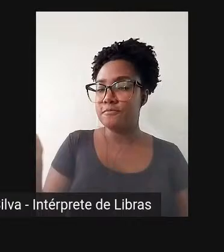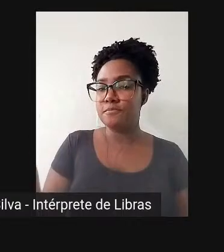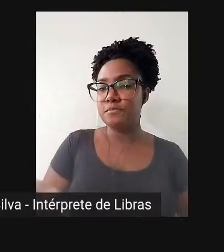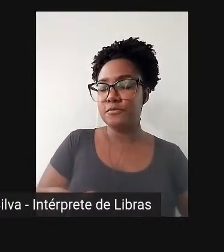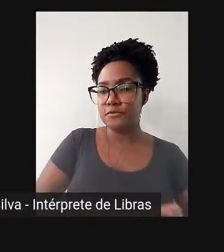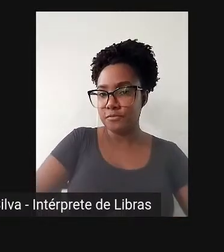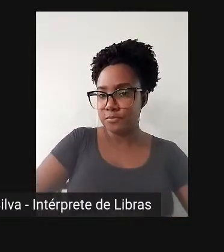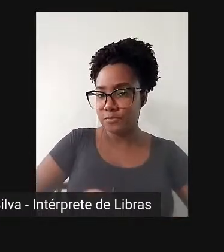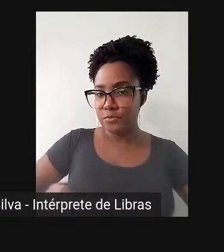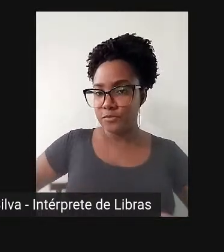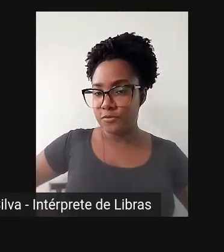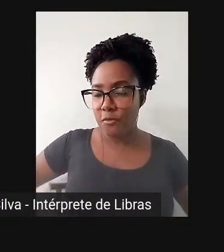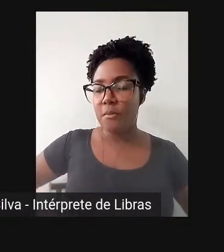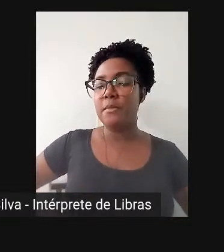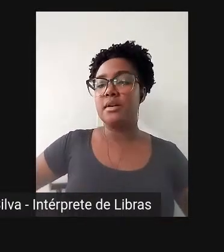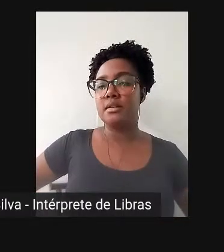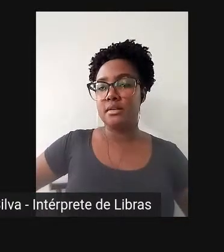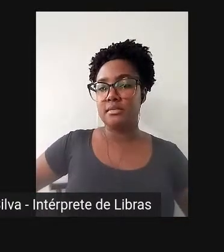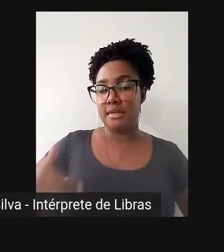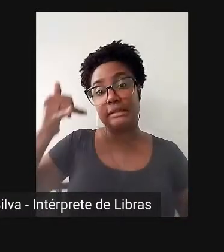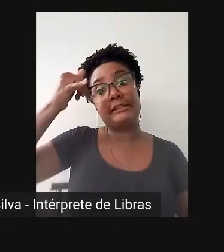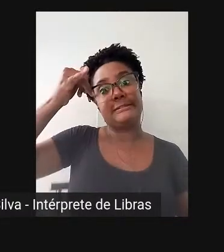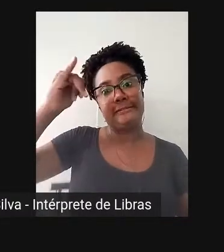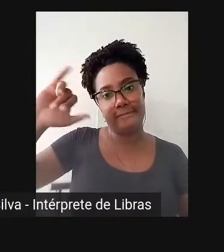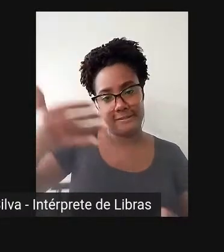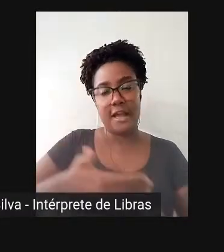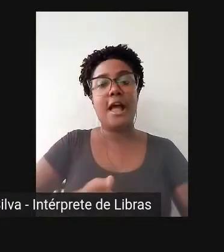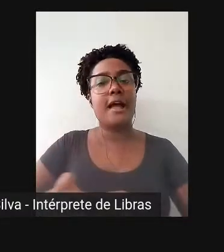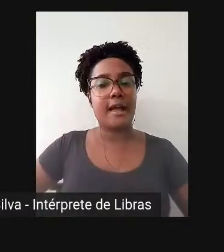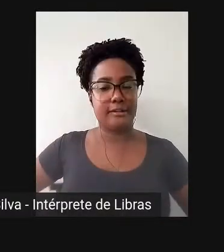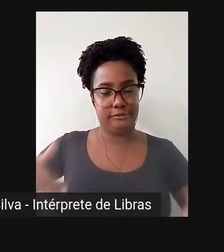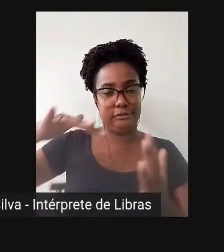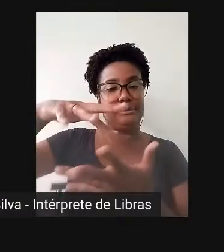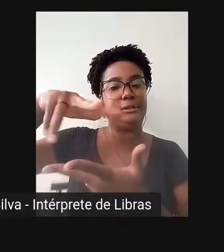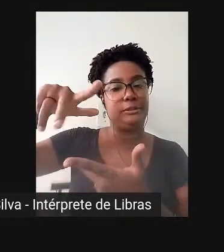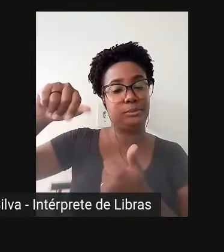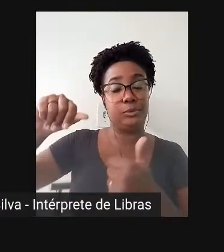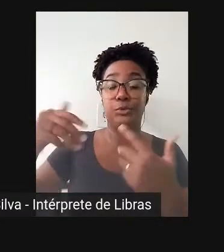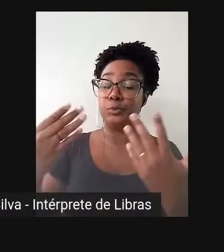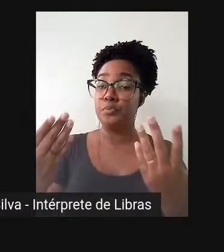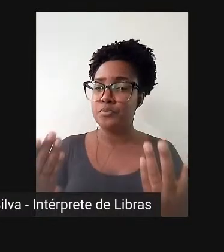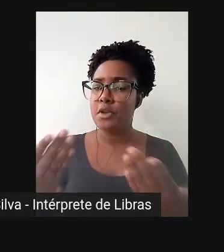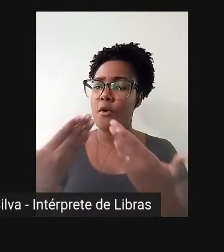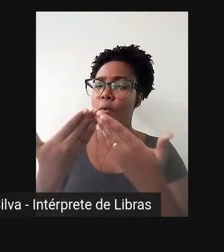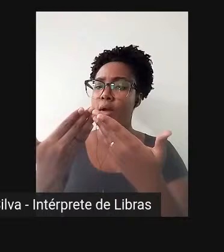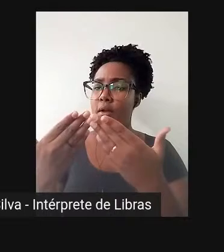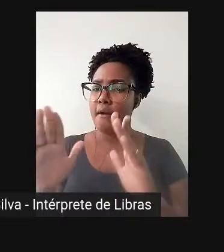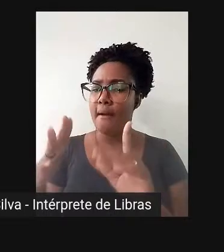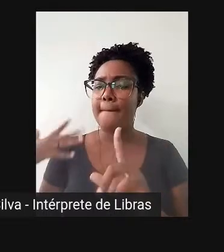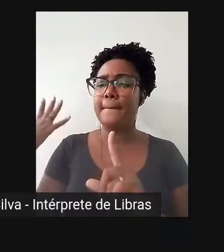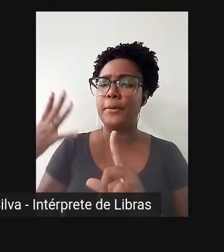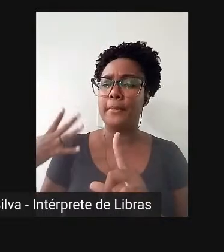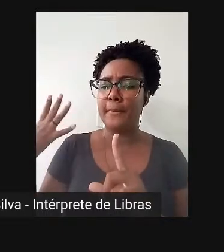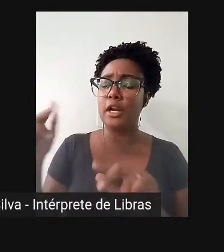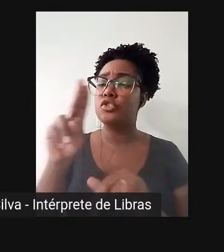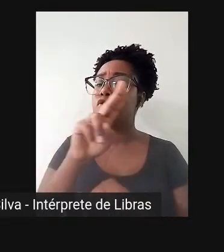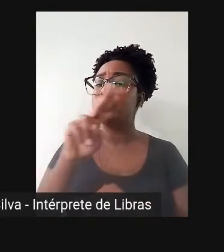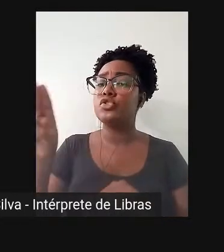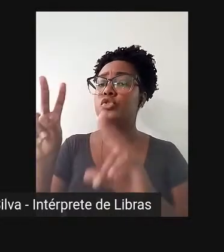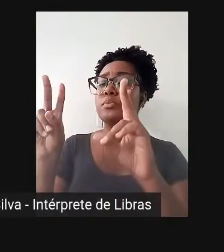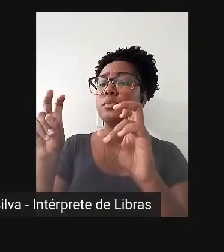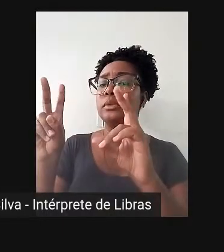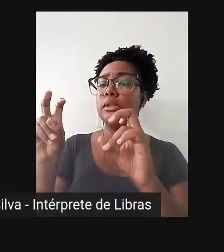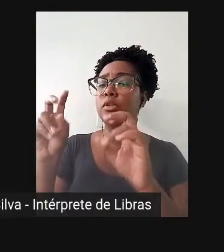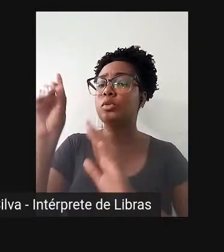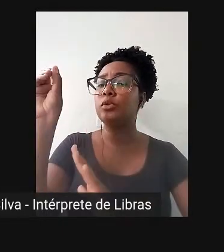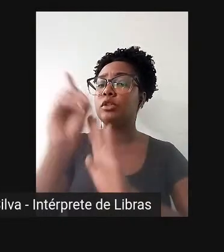provado que é possível. Então, com essas palavras, eu abro aqui a palestra chamada Direito Humano à